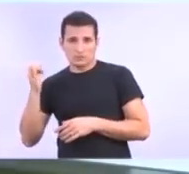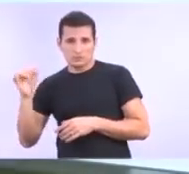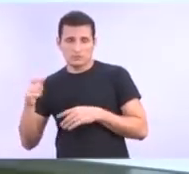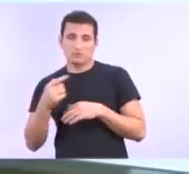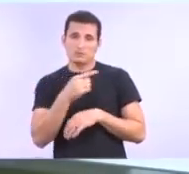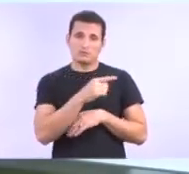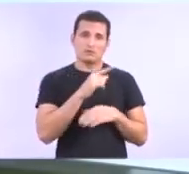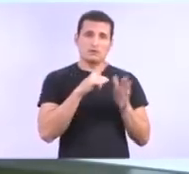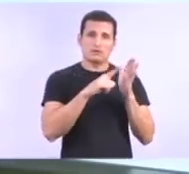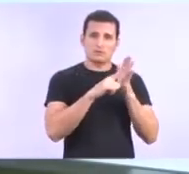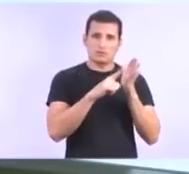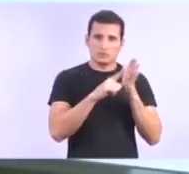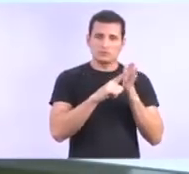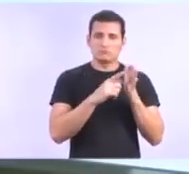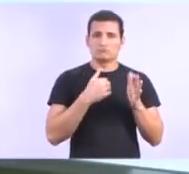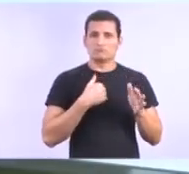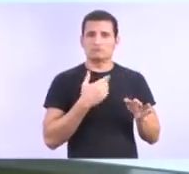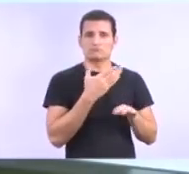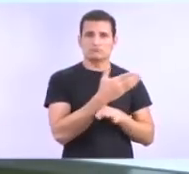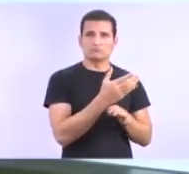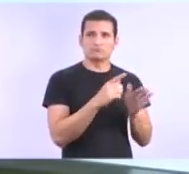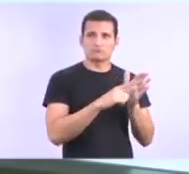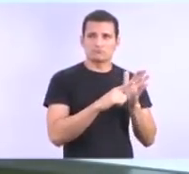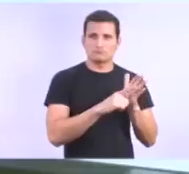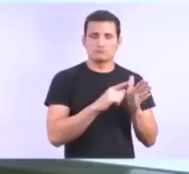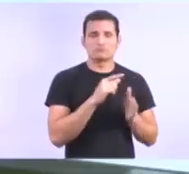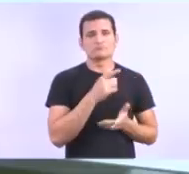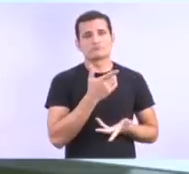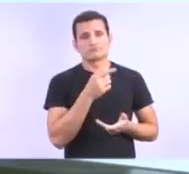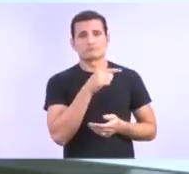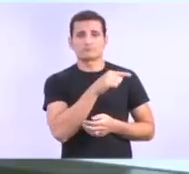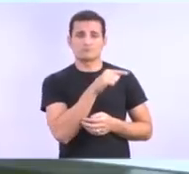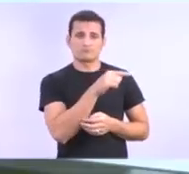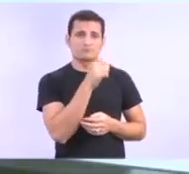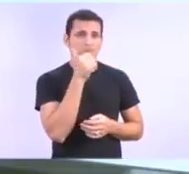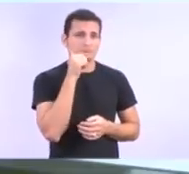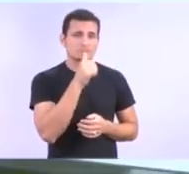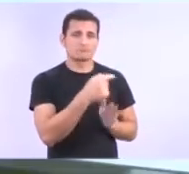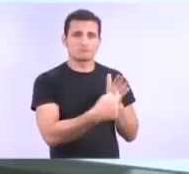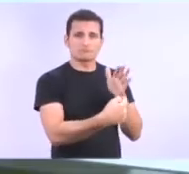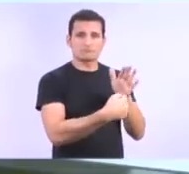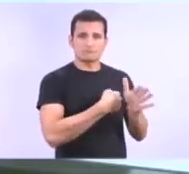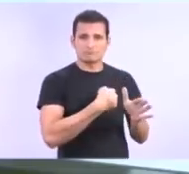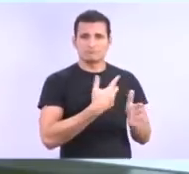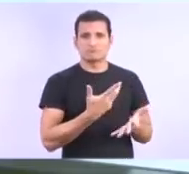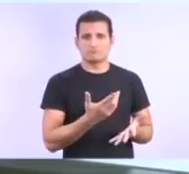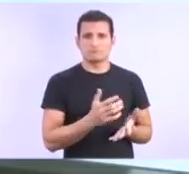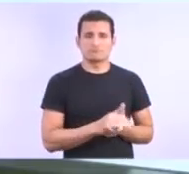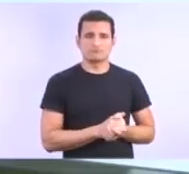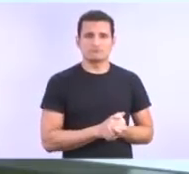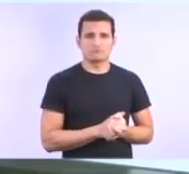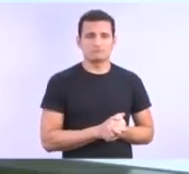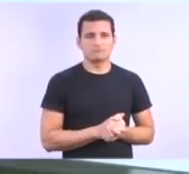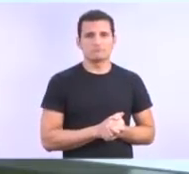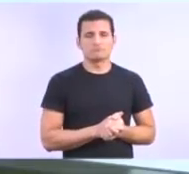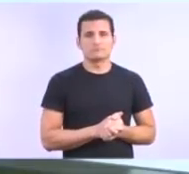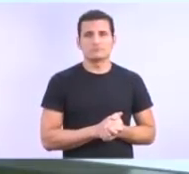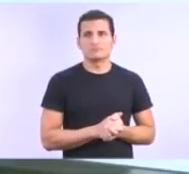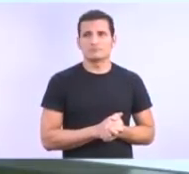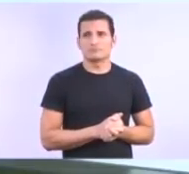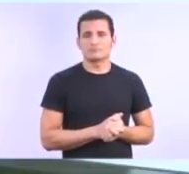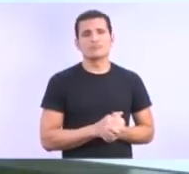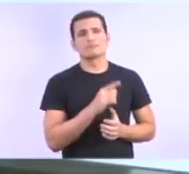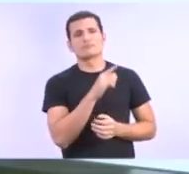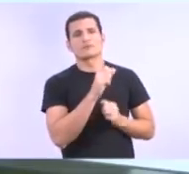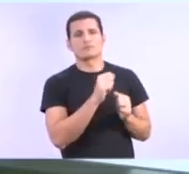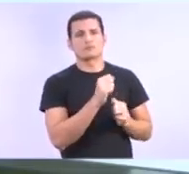eu chegando, abrindo um crediário na loja e a senhora que me atende lá perguntando, olha, senhor Lilo, você pode